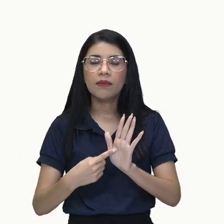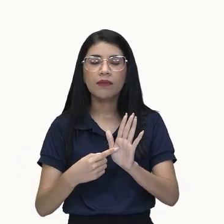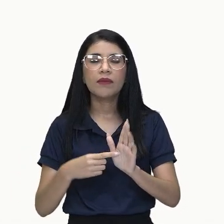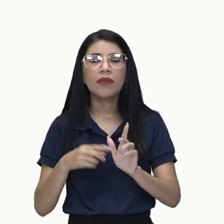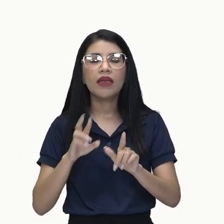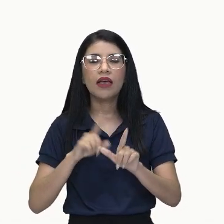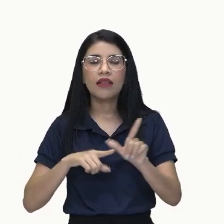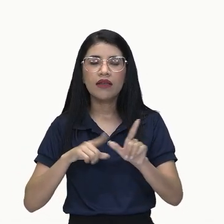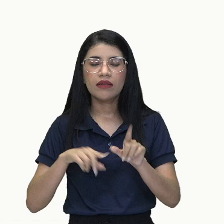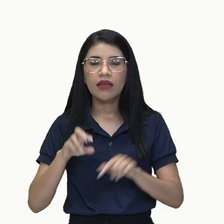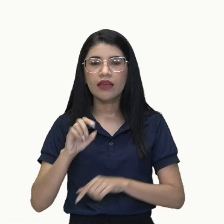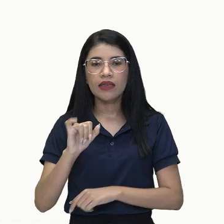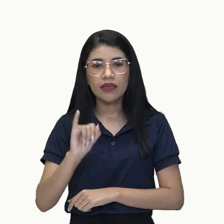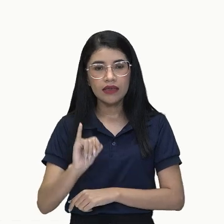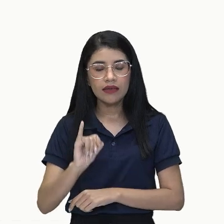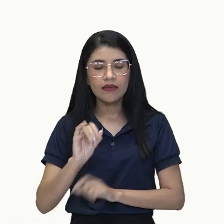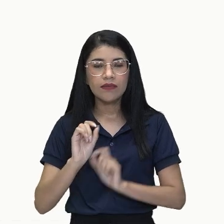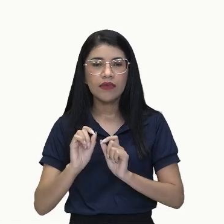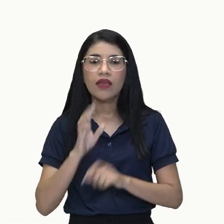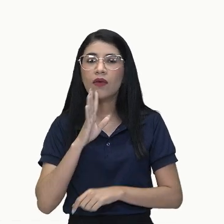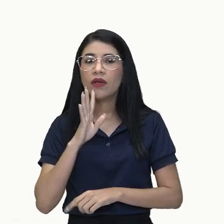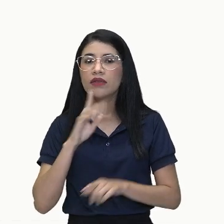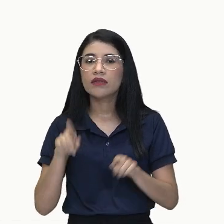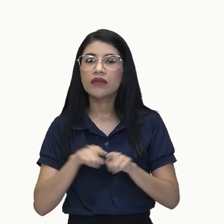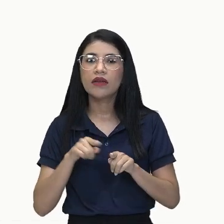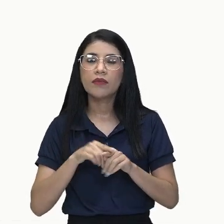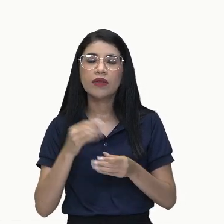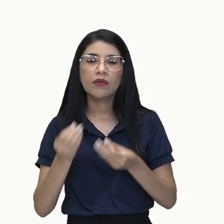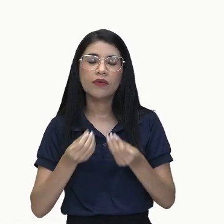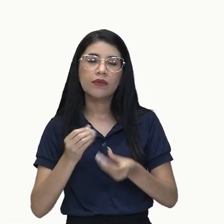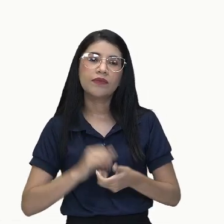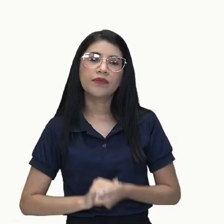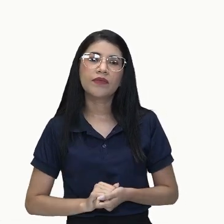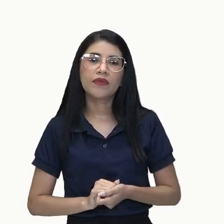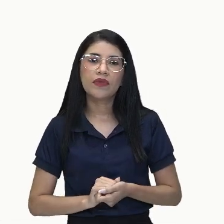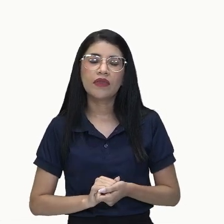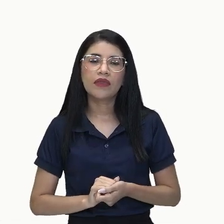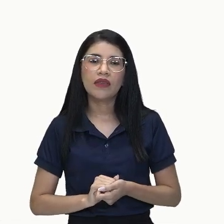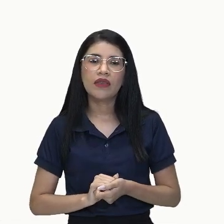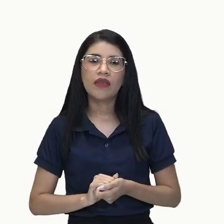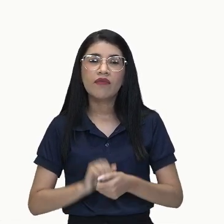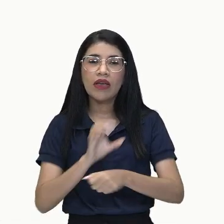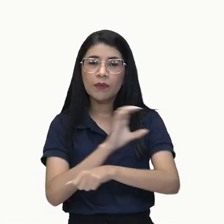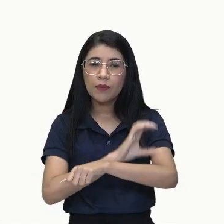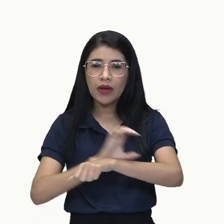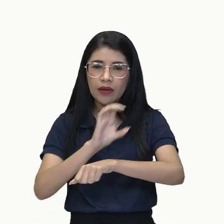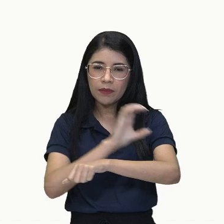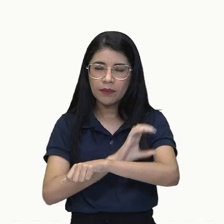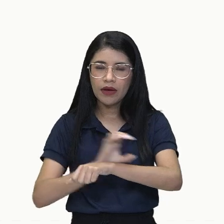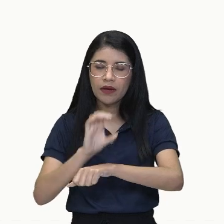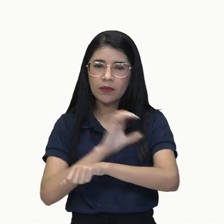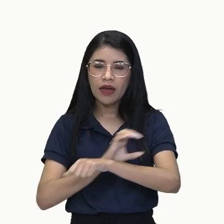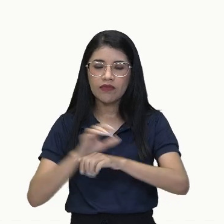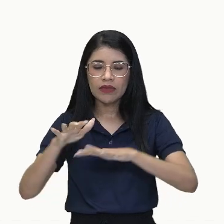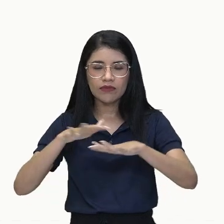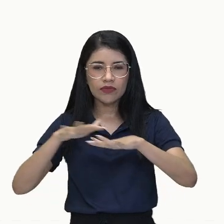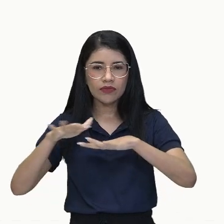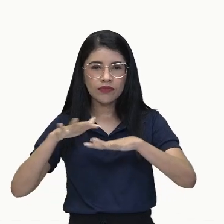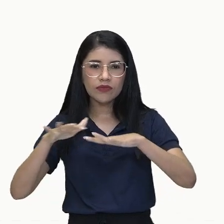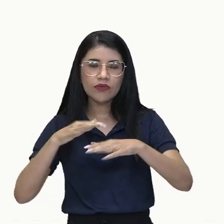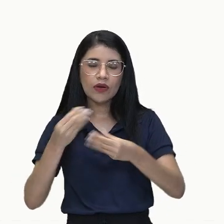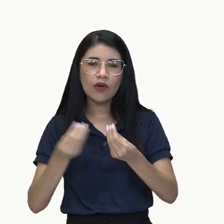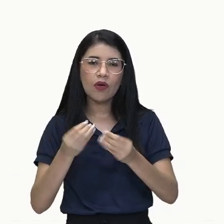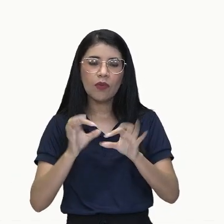letra I, que é conhecida como um fluxo ordenado de cargas elétricas através